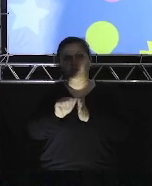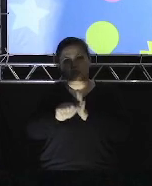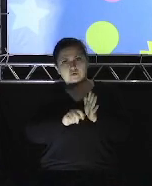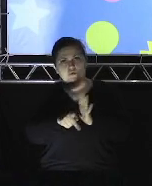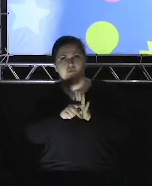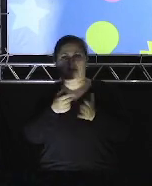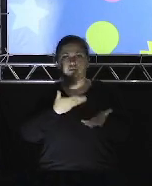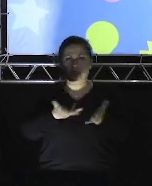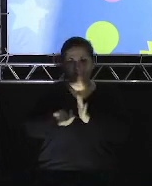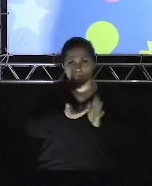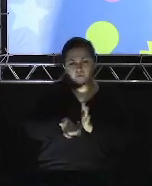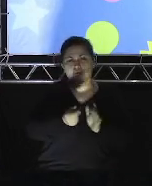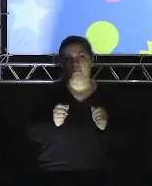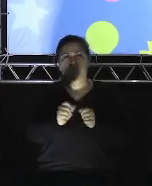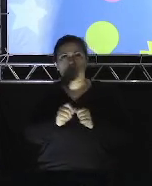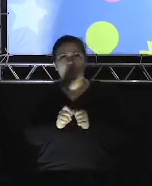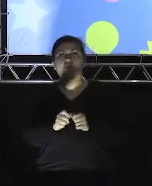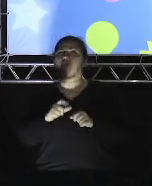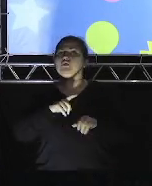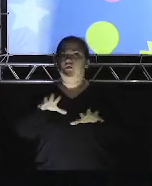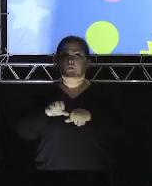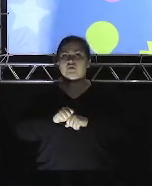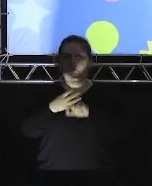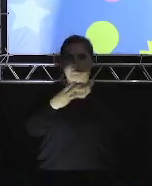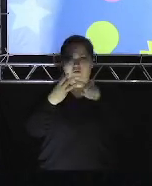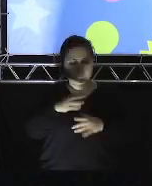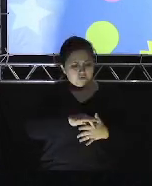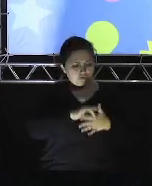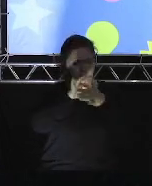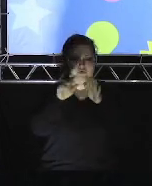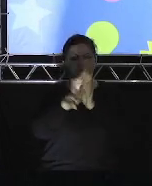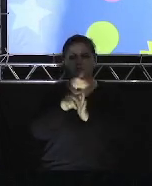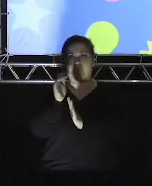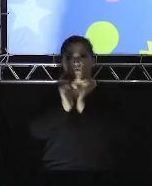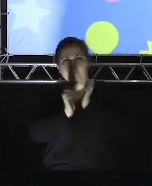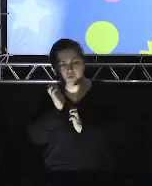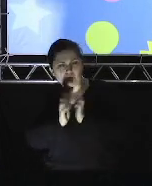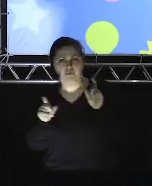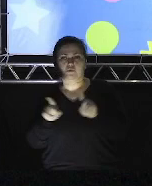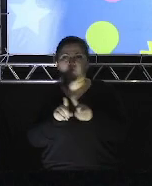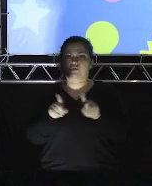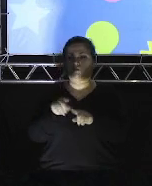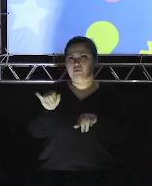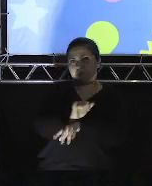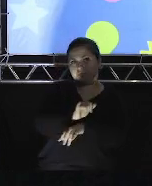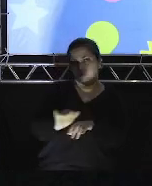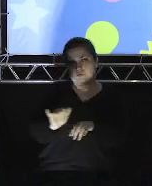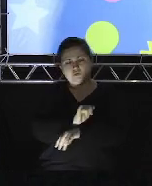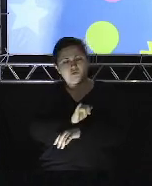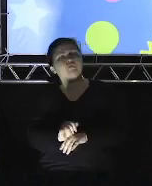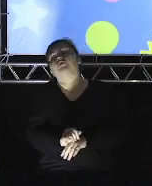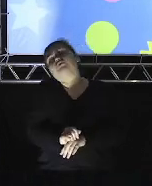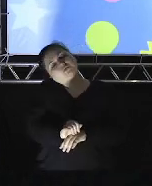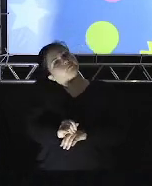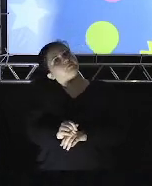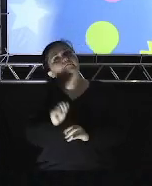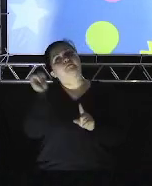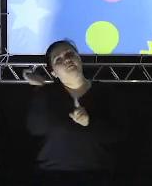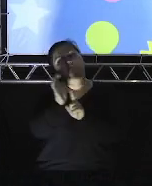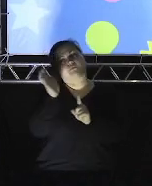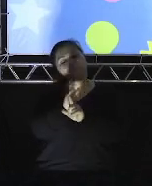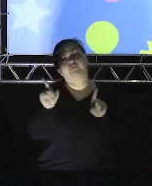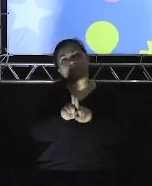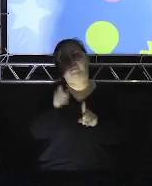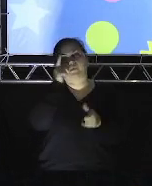agilidade, possibilidade de trabalhar nos três níveis da organização, operacional, tático e estratégico. Influência também,